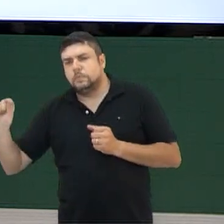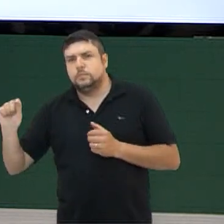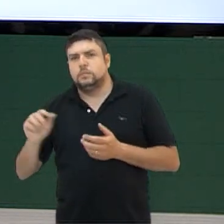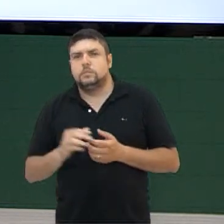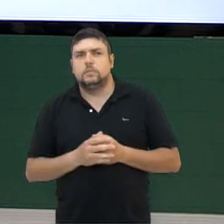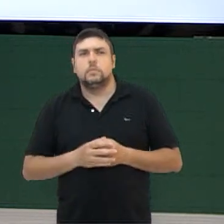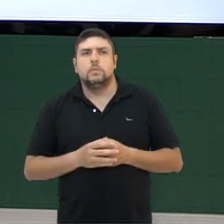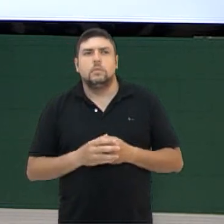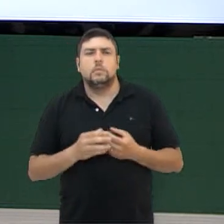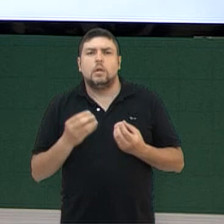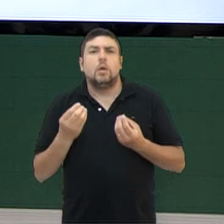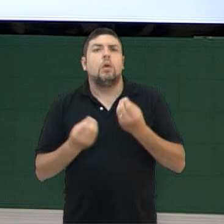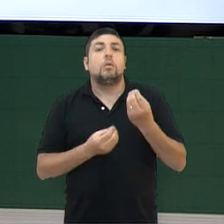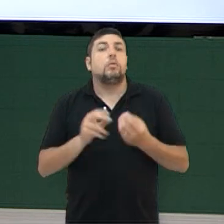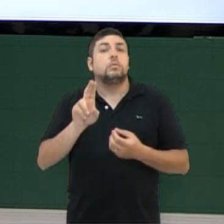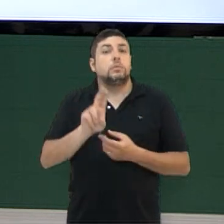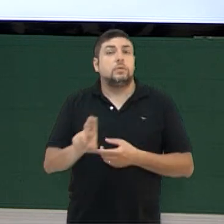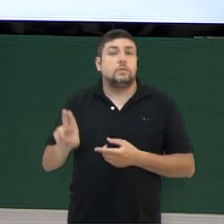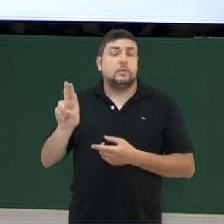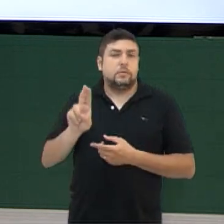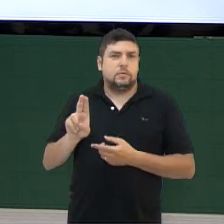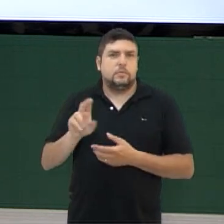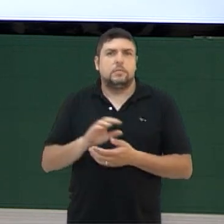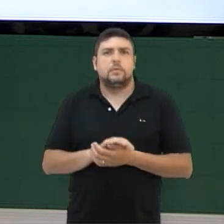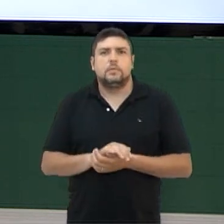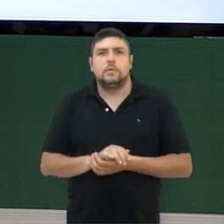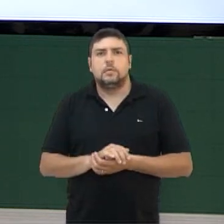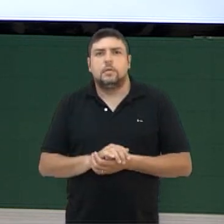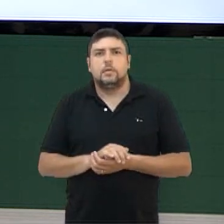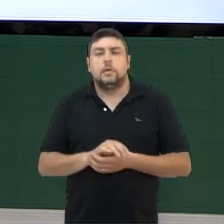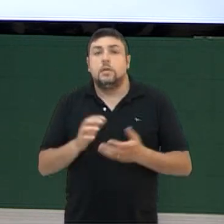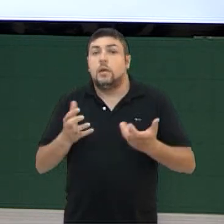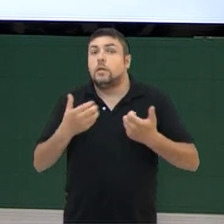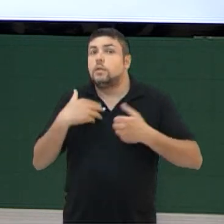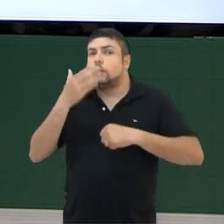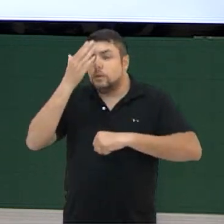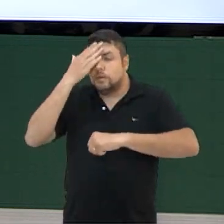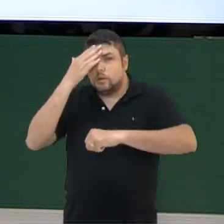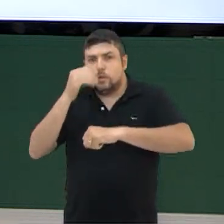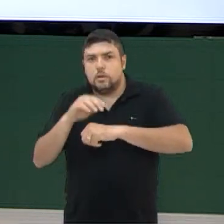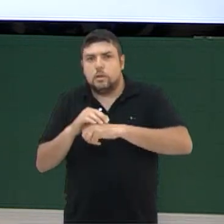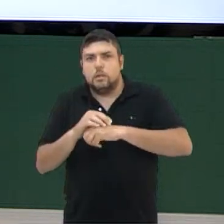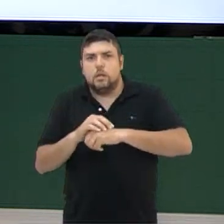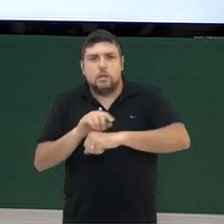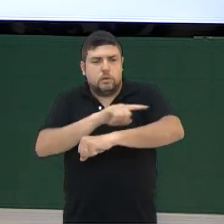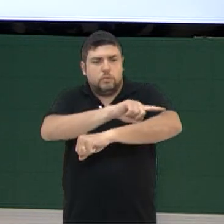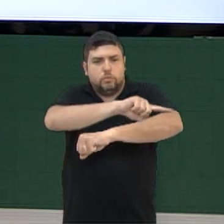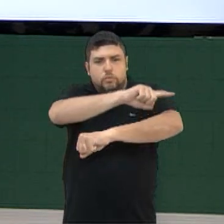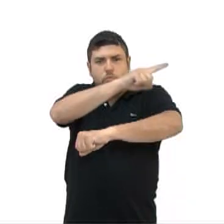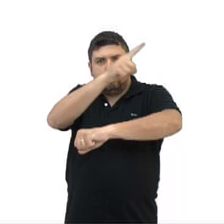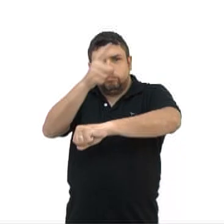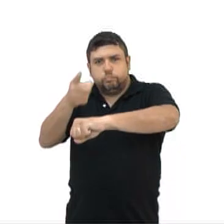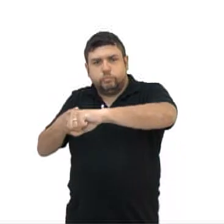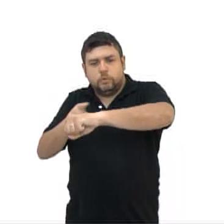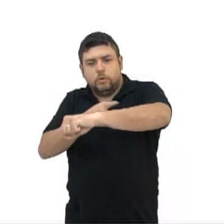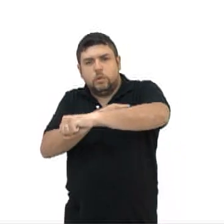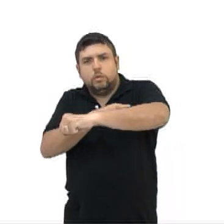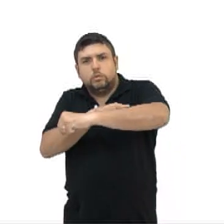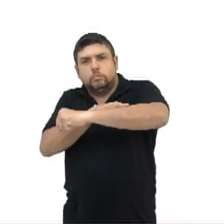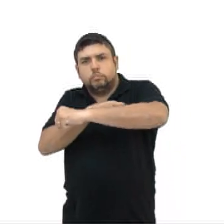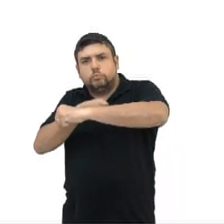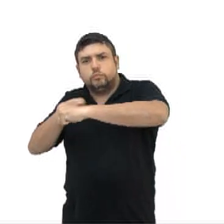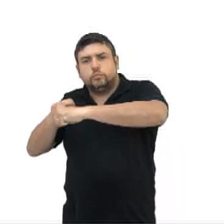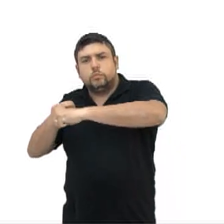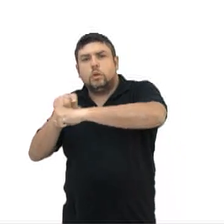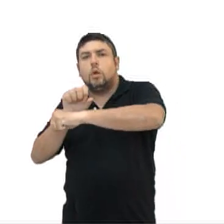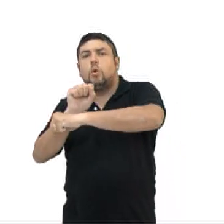que eu uso isso? Bom, qual é o comprimento de uma circunferência cujo raio mede 8 centímetros? Então, vamos fazer aqui